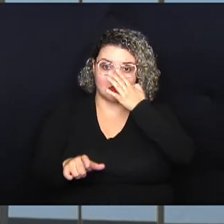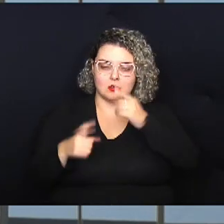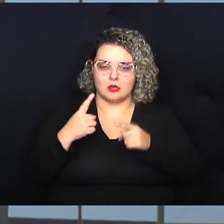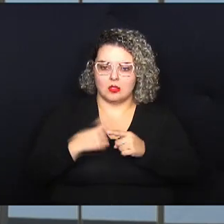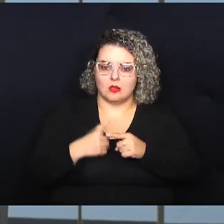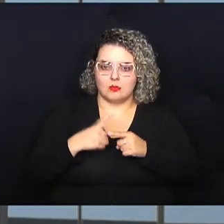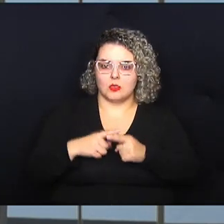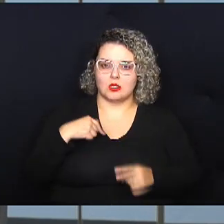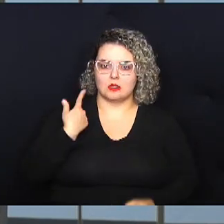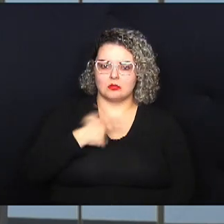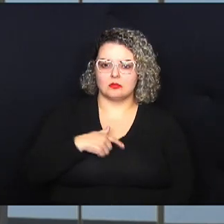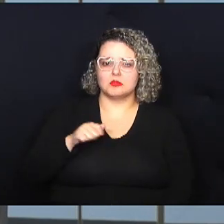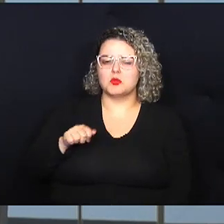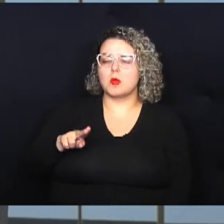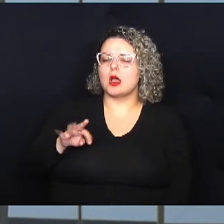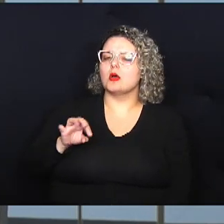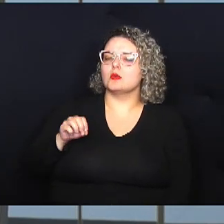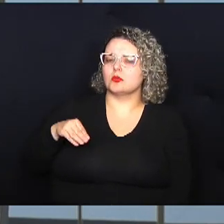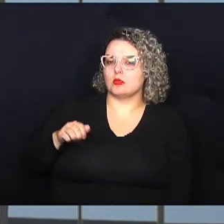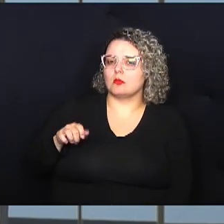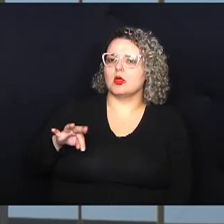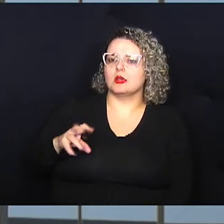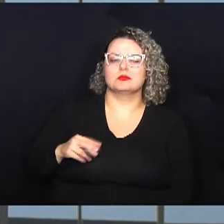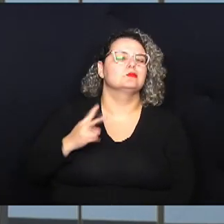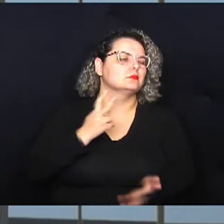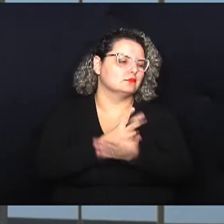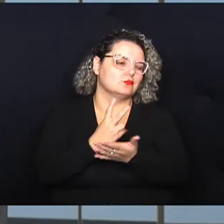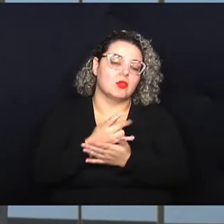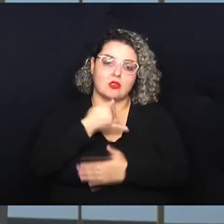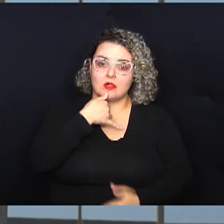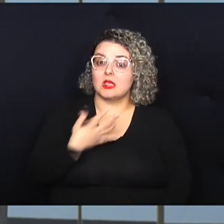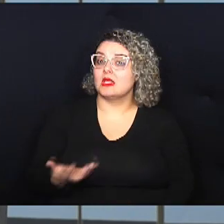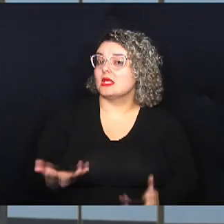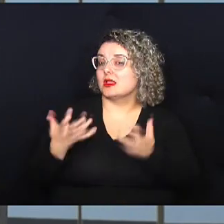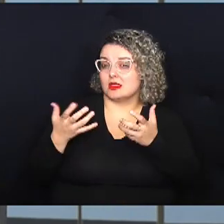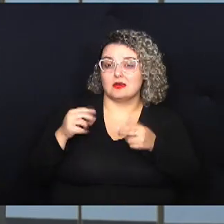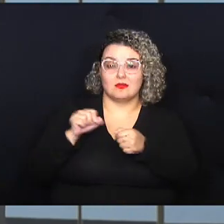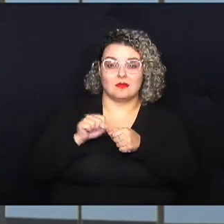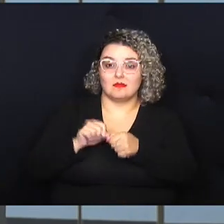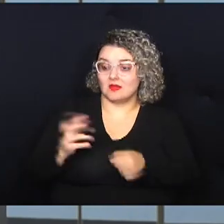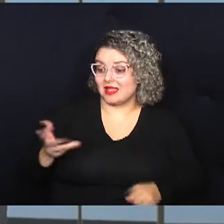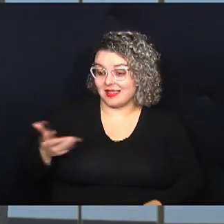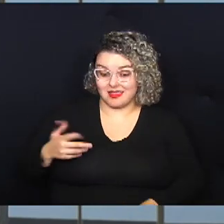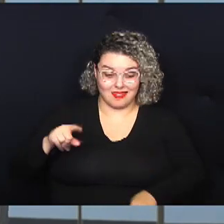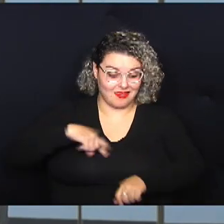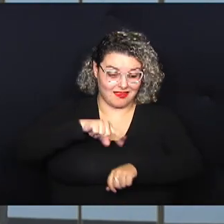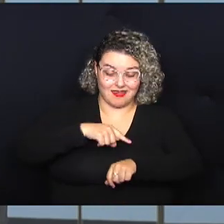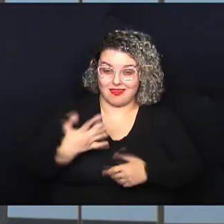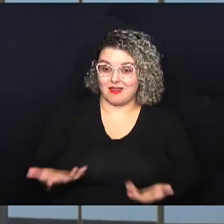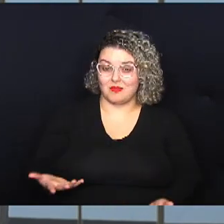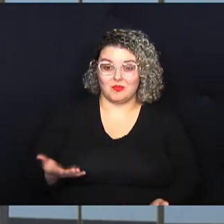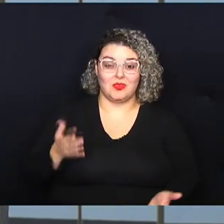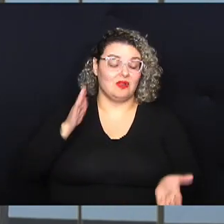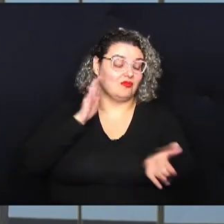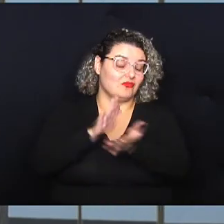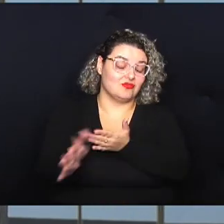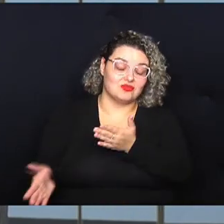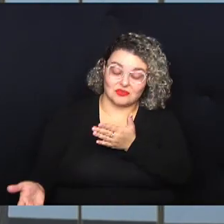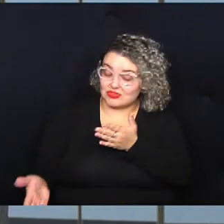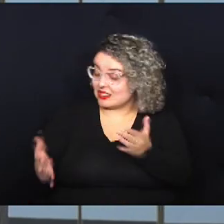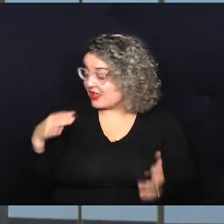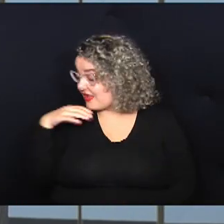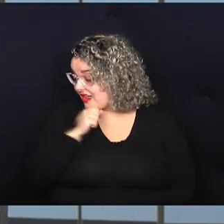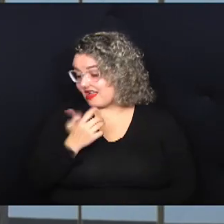estamos muito no automático. Sempre, né? O tempo todo a gente está querendo fazer tudo muito correndo, tudo, né? Fugir daquela situação logo.